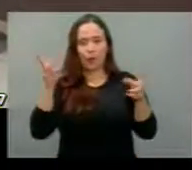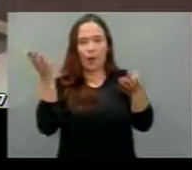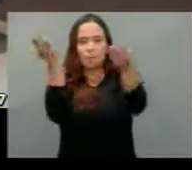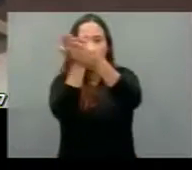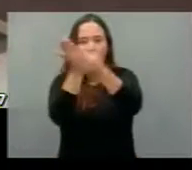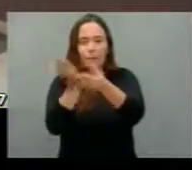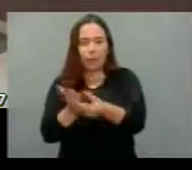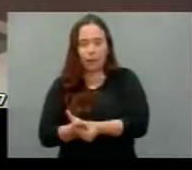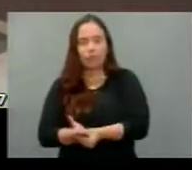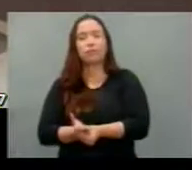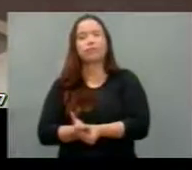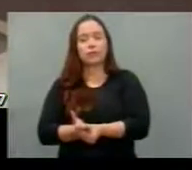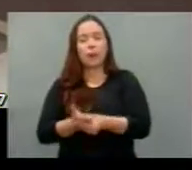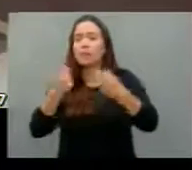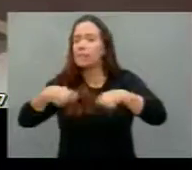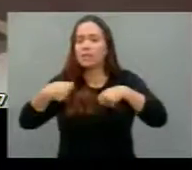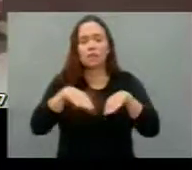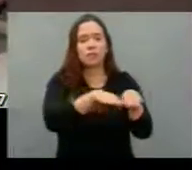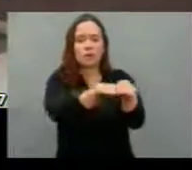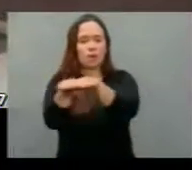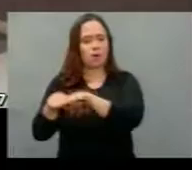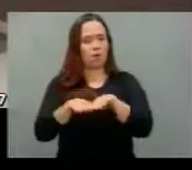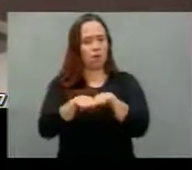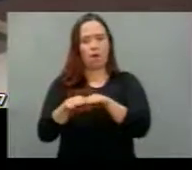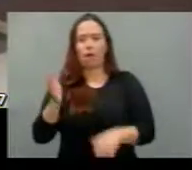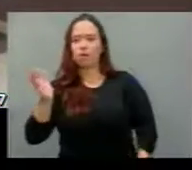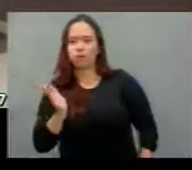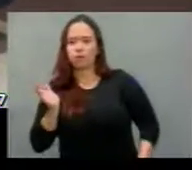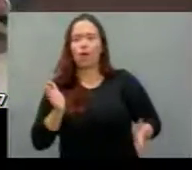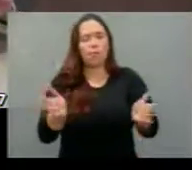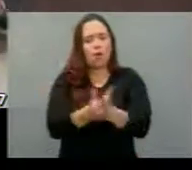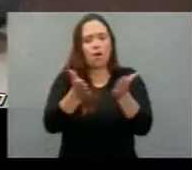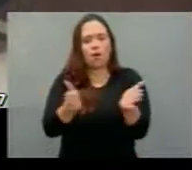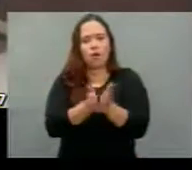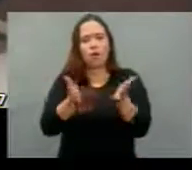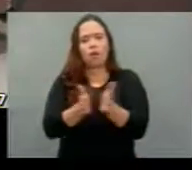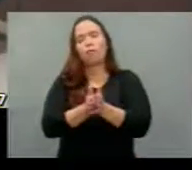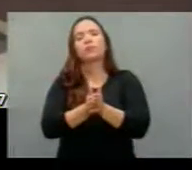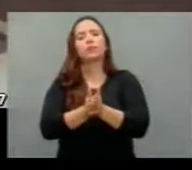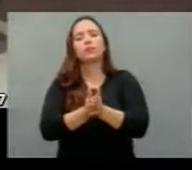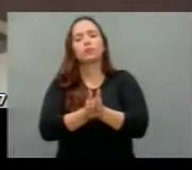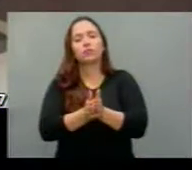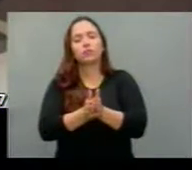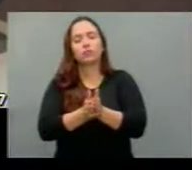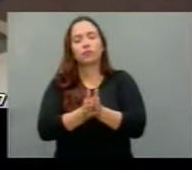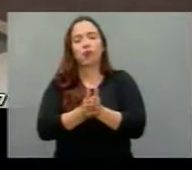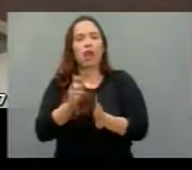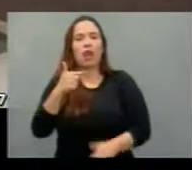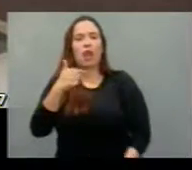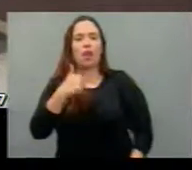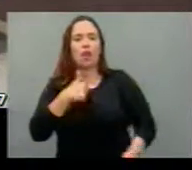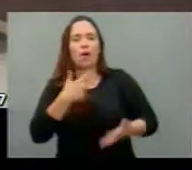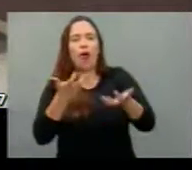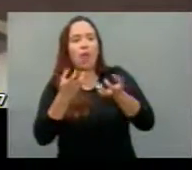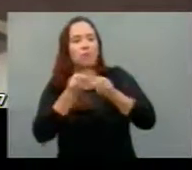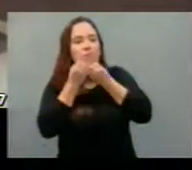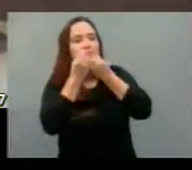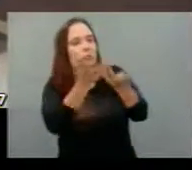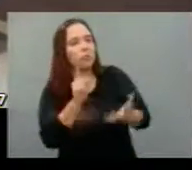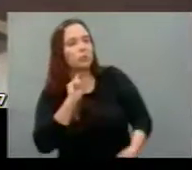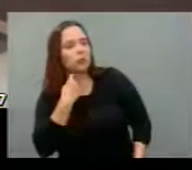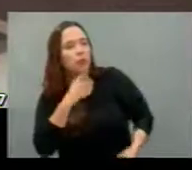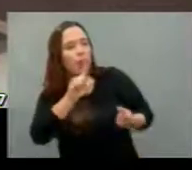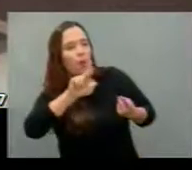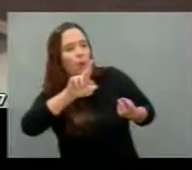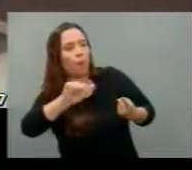queria dizer que isso deve valer para todo mundo. Inclusive, eu não tenho preferidos nessa história. Delação que envolve Lula,